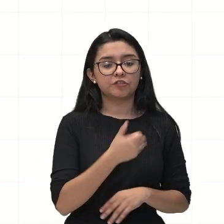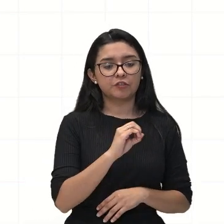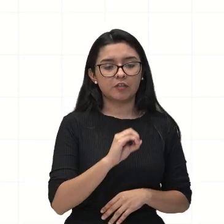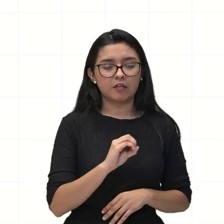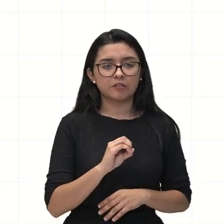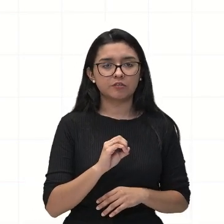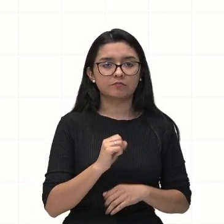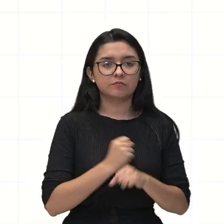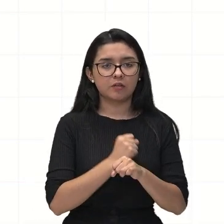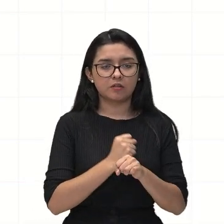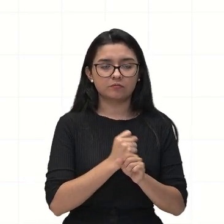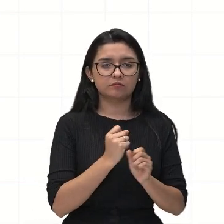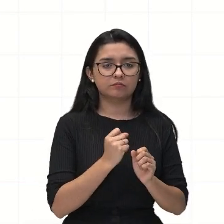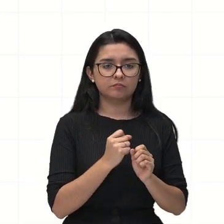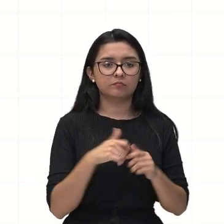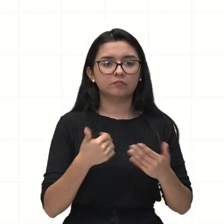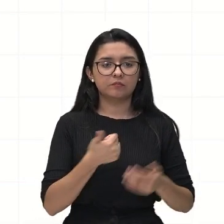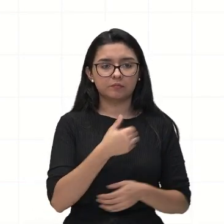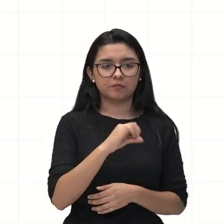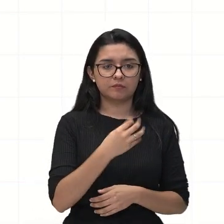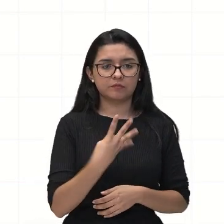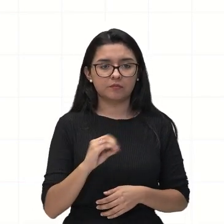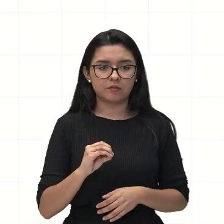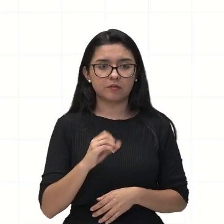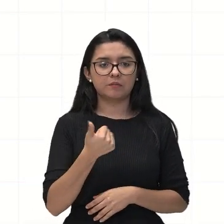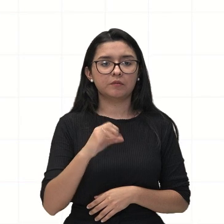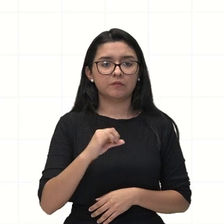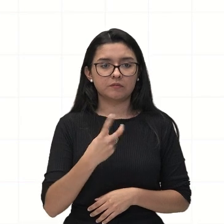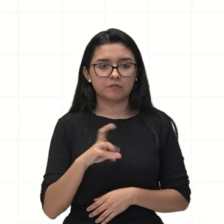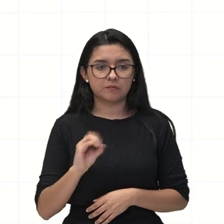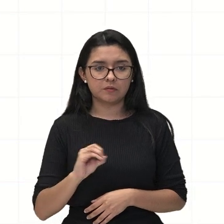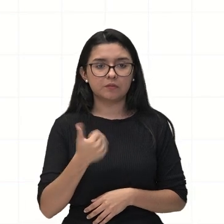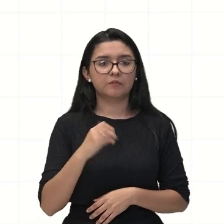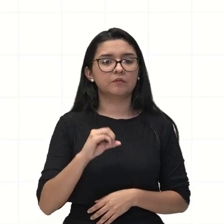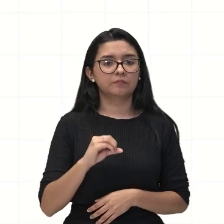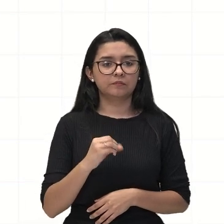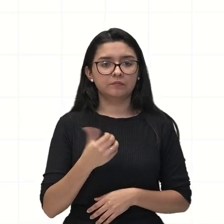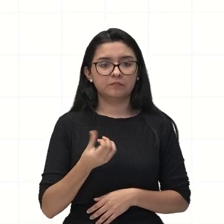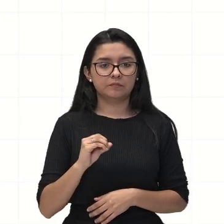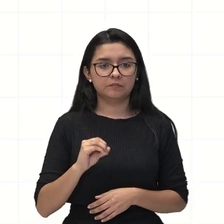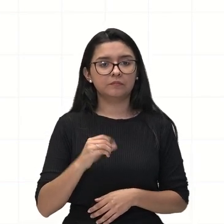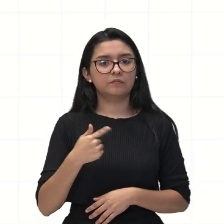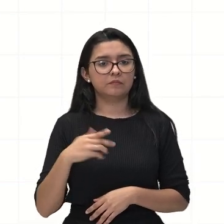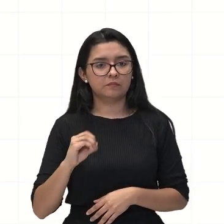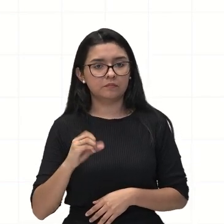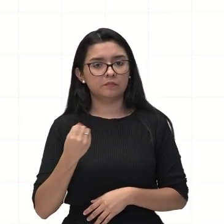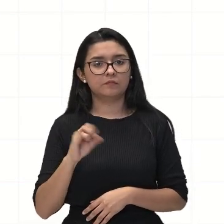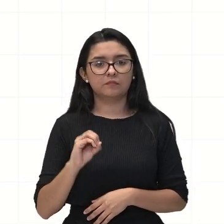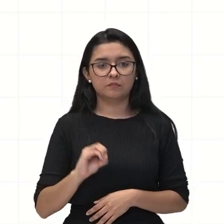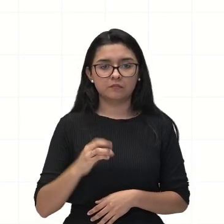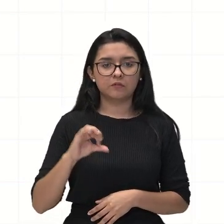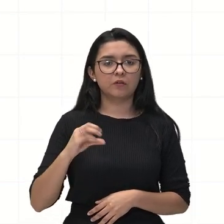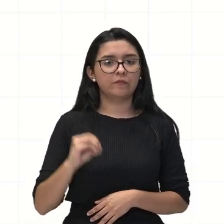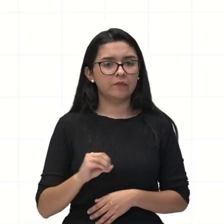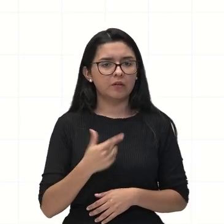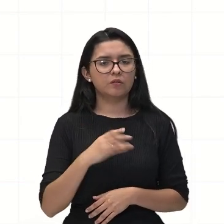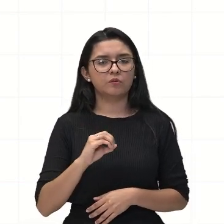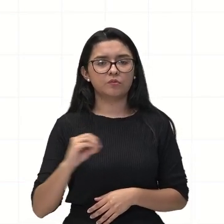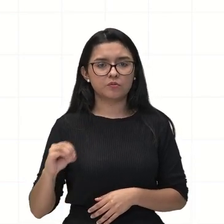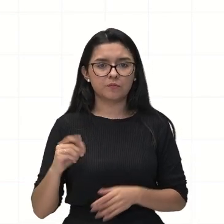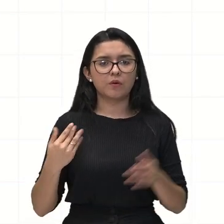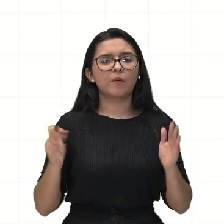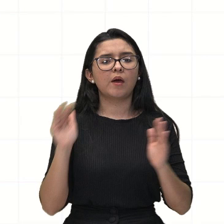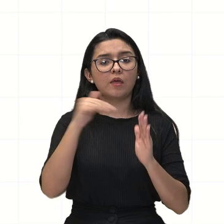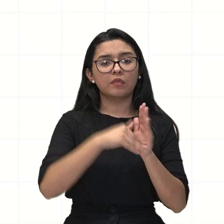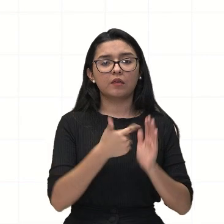por década. 1940, 1950, 1960, 70, 1980,